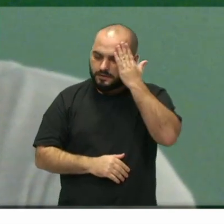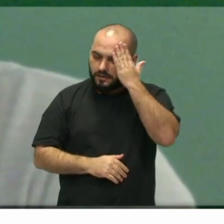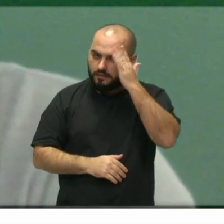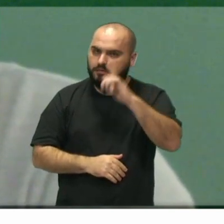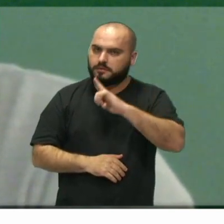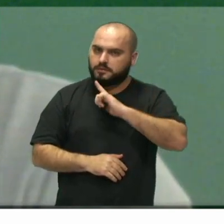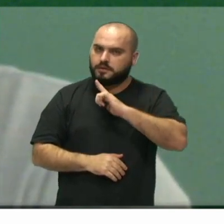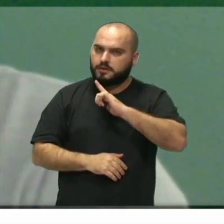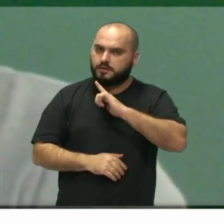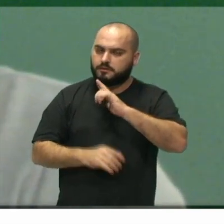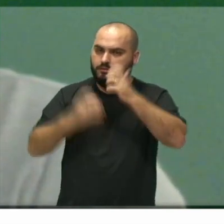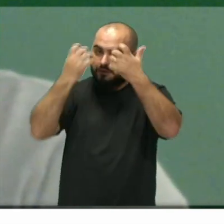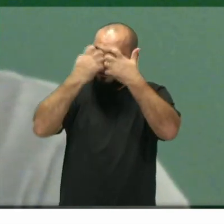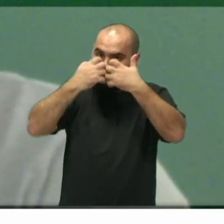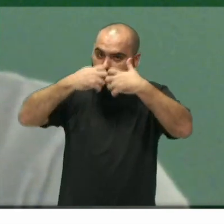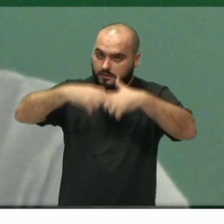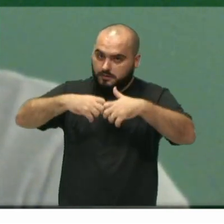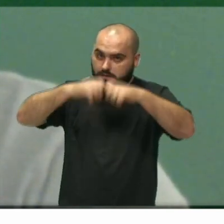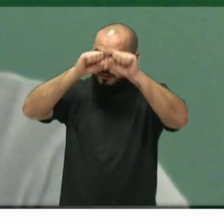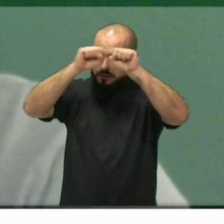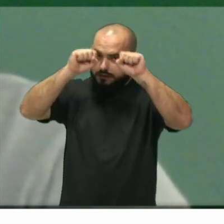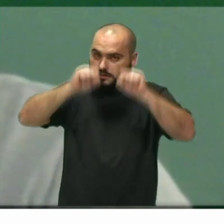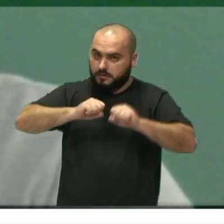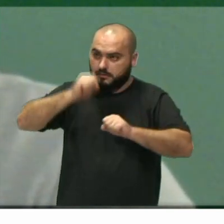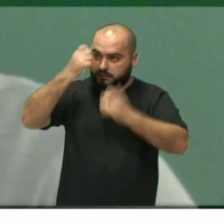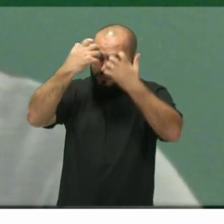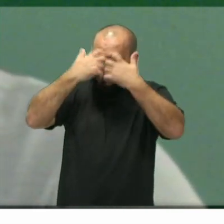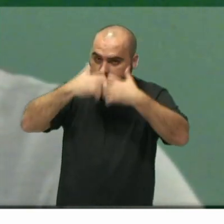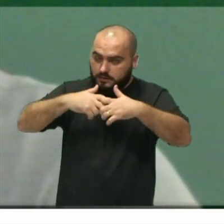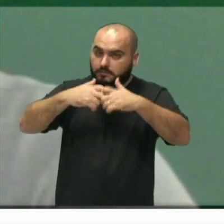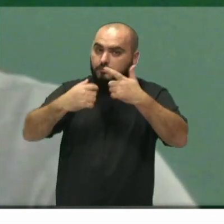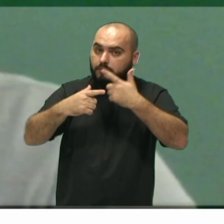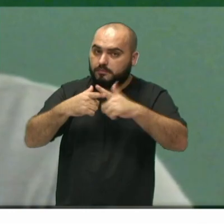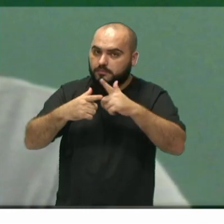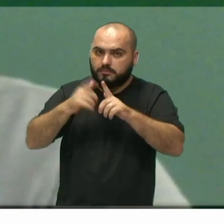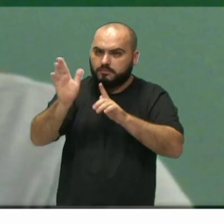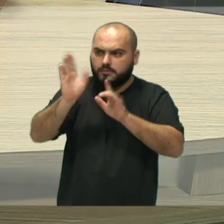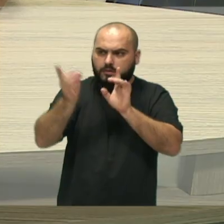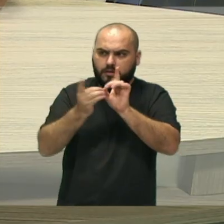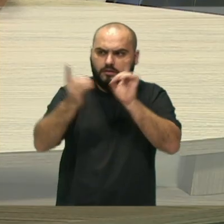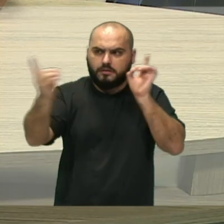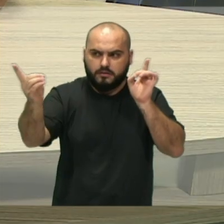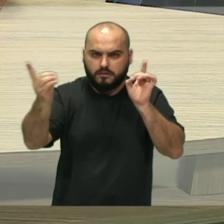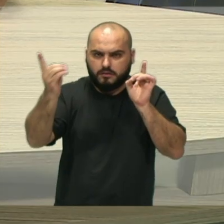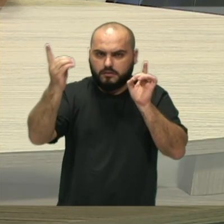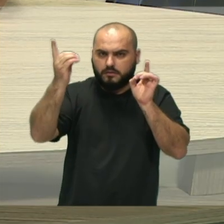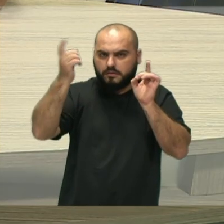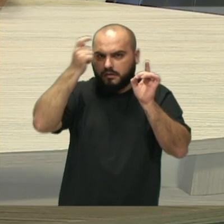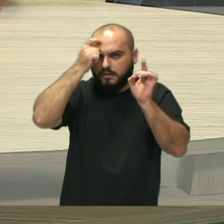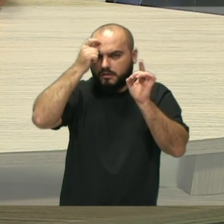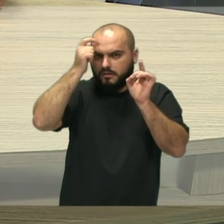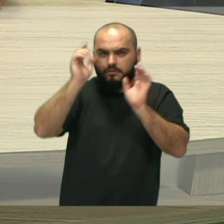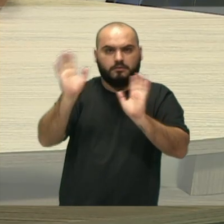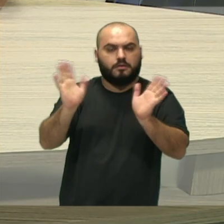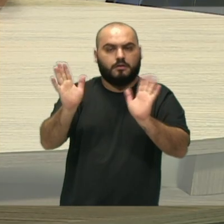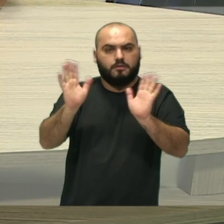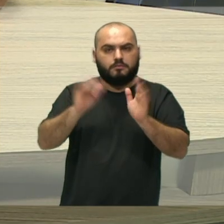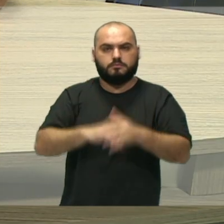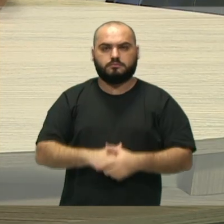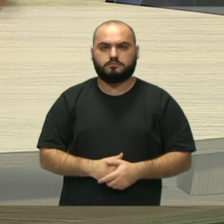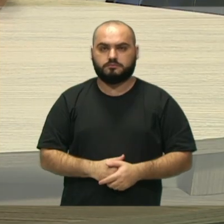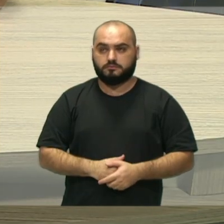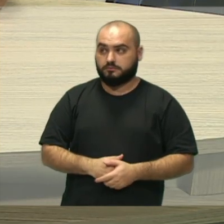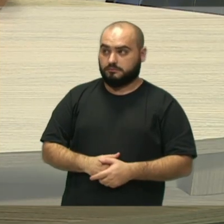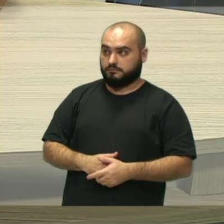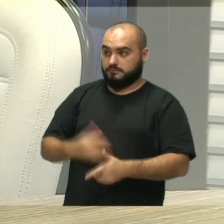no sistema nervoso central, não é só a coisa de estar afastado emocionalmente das pessoas, não. As